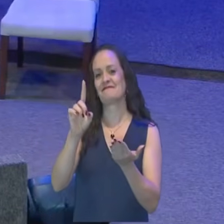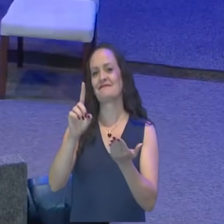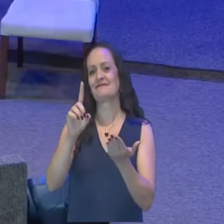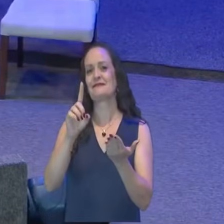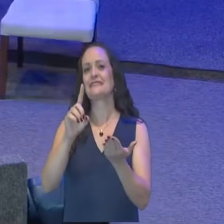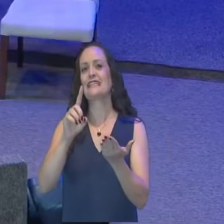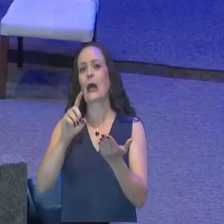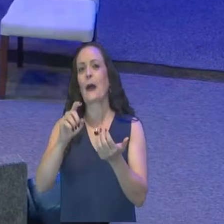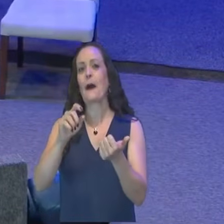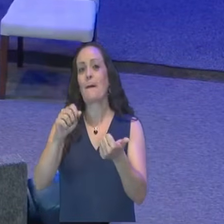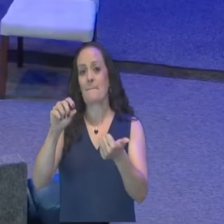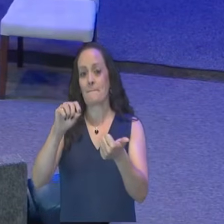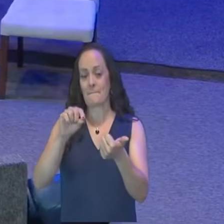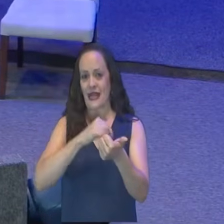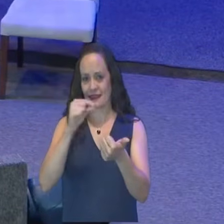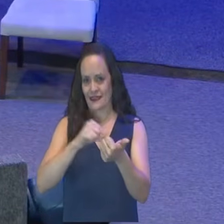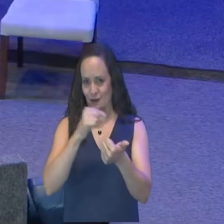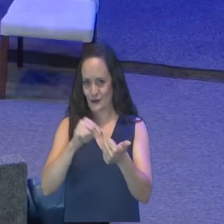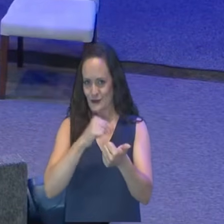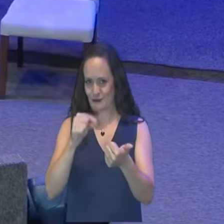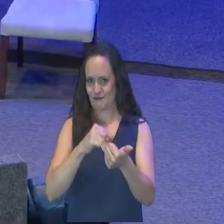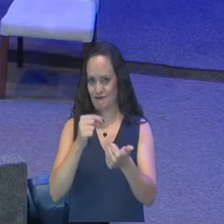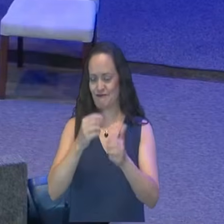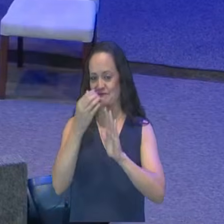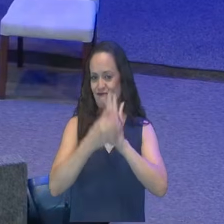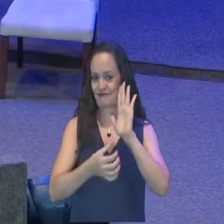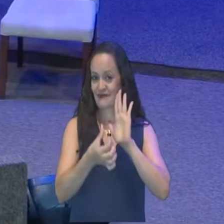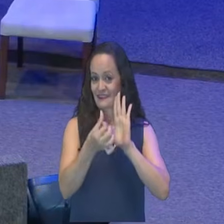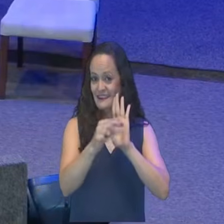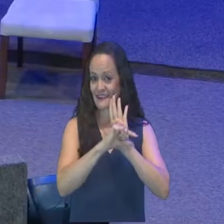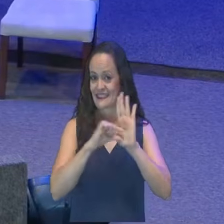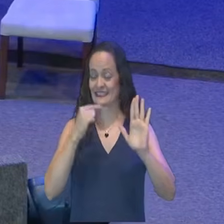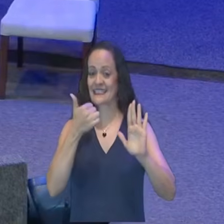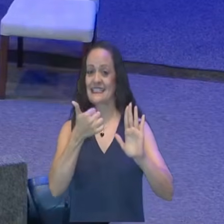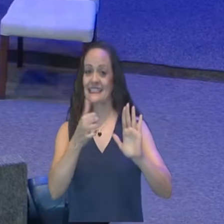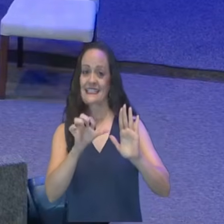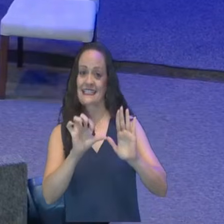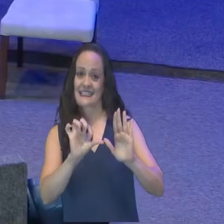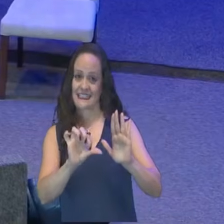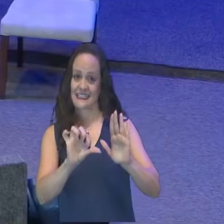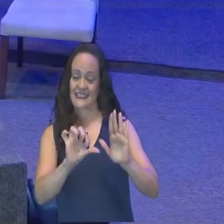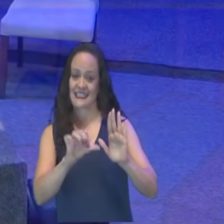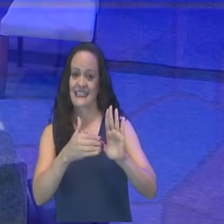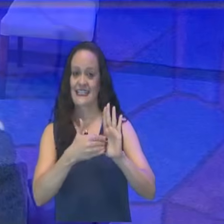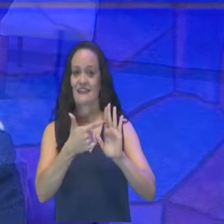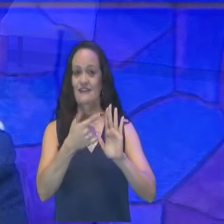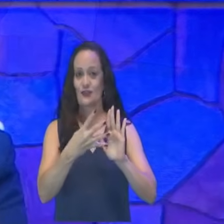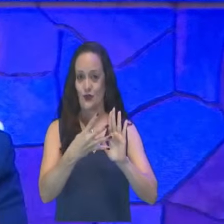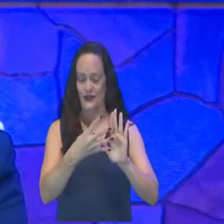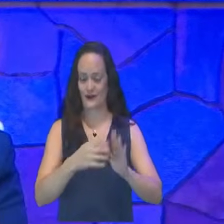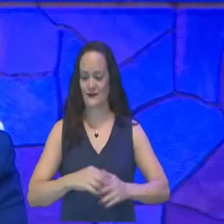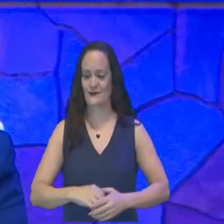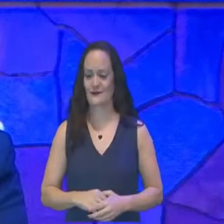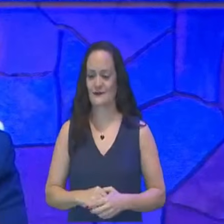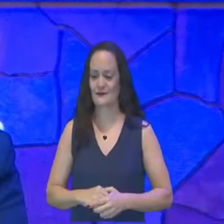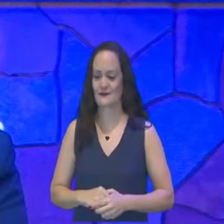Mateus, no capítulo 6. Vamos ler os versículos 19 a 24.